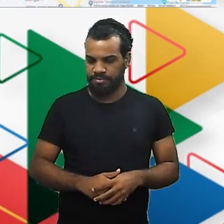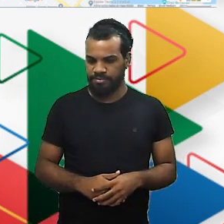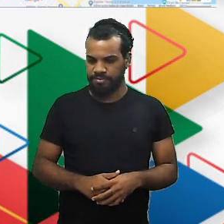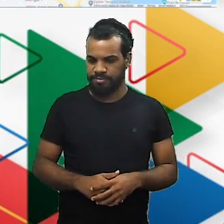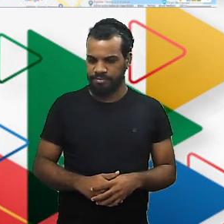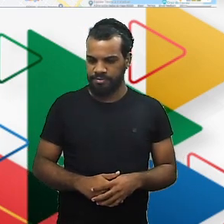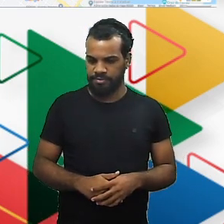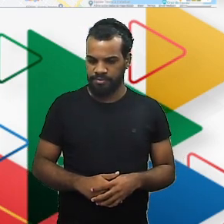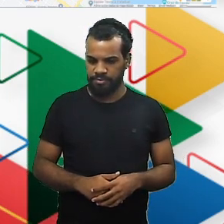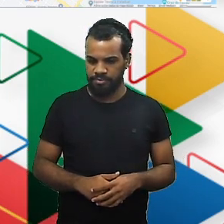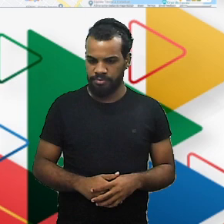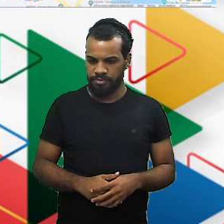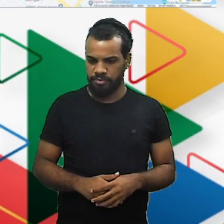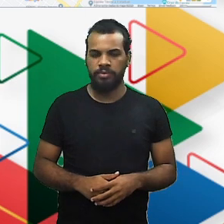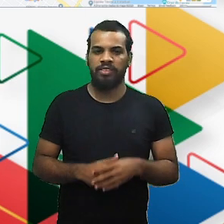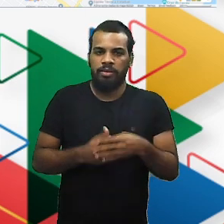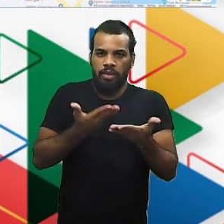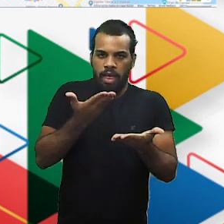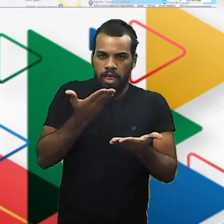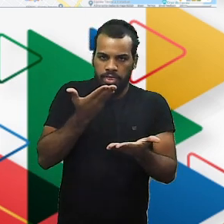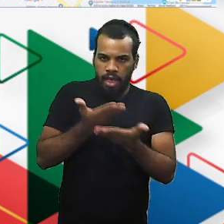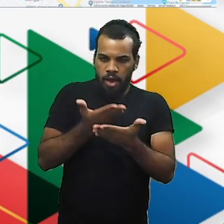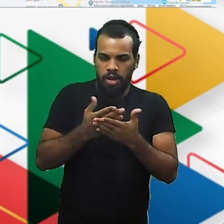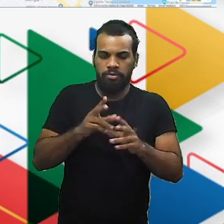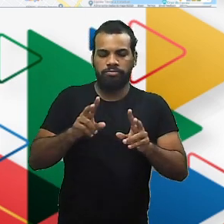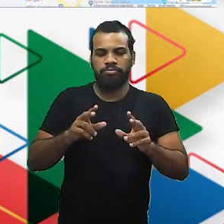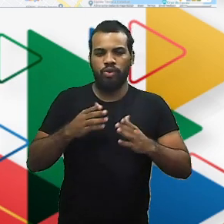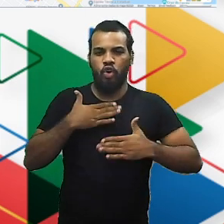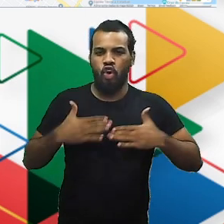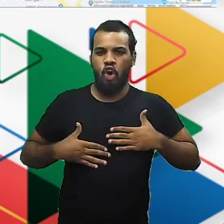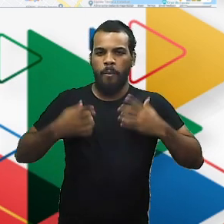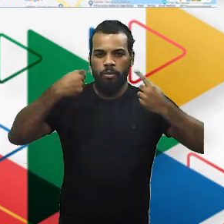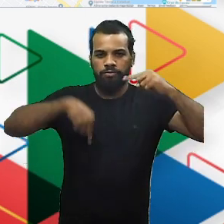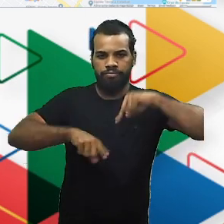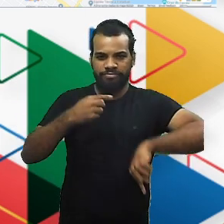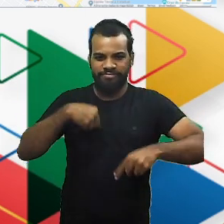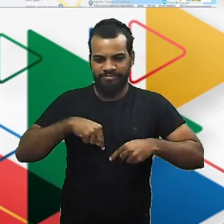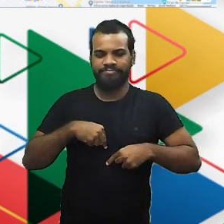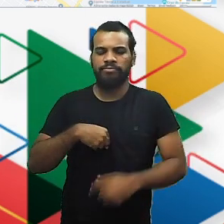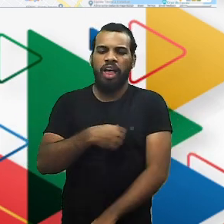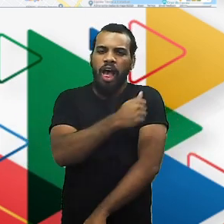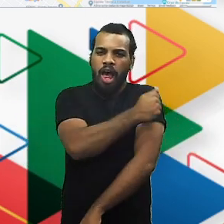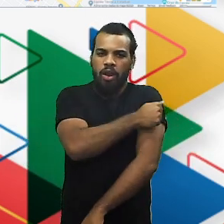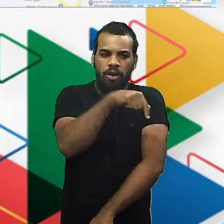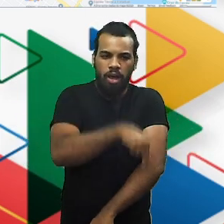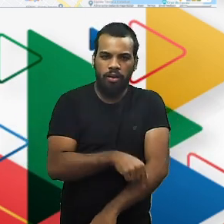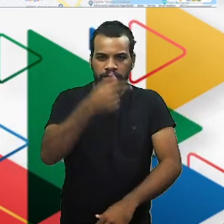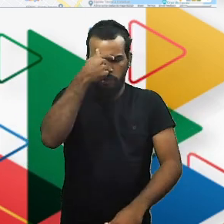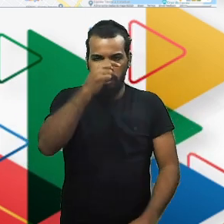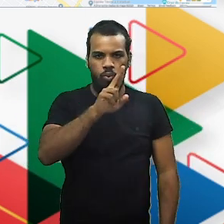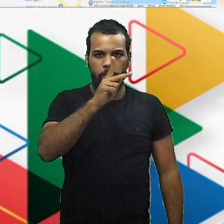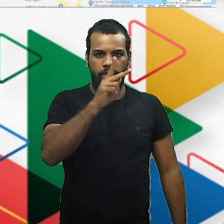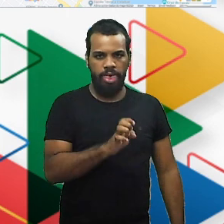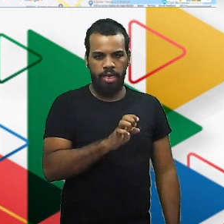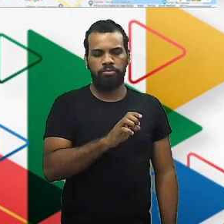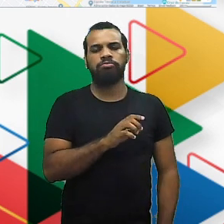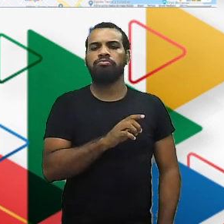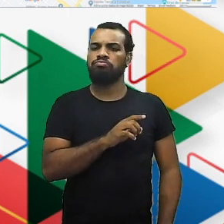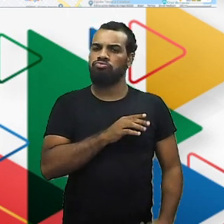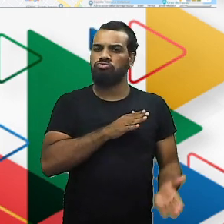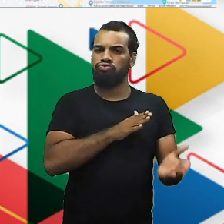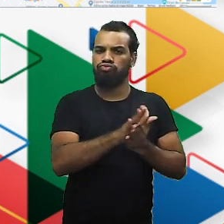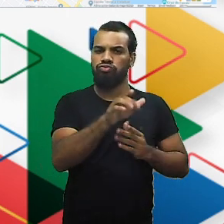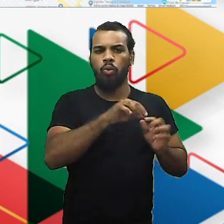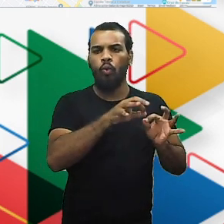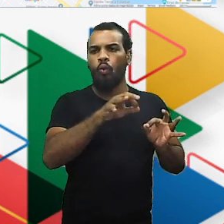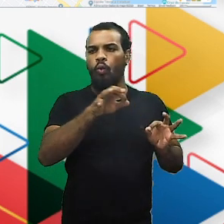após o encerramento de uma aula de anatomia, um estudante decide ir da UPE até o Shopping